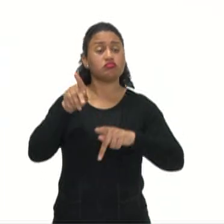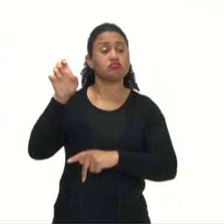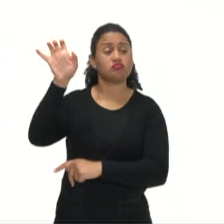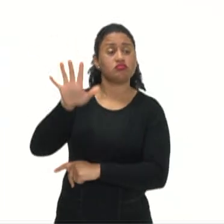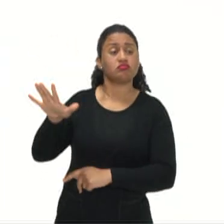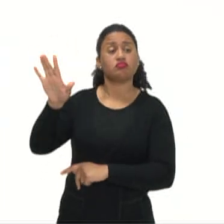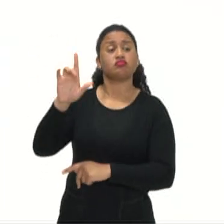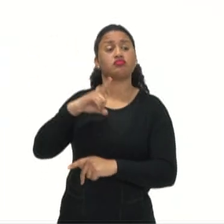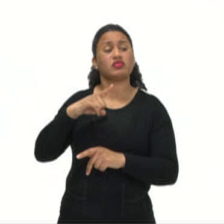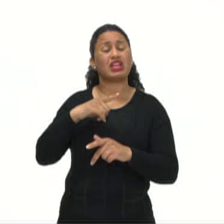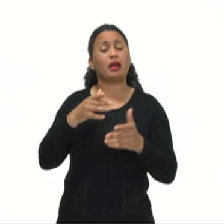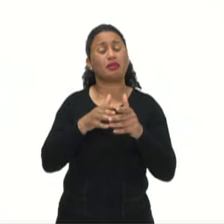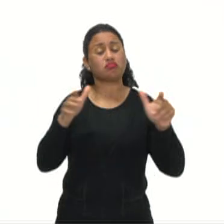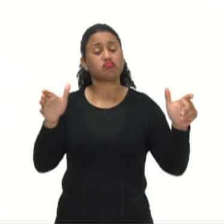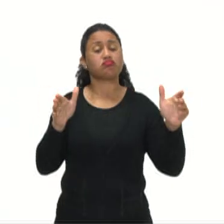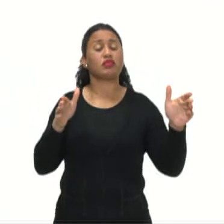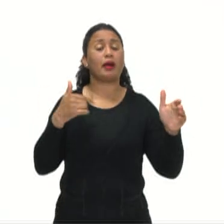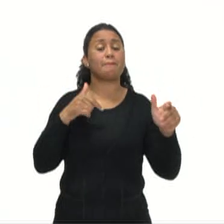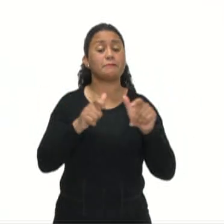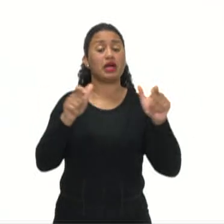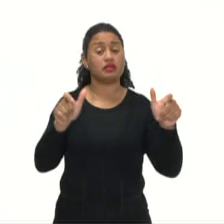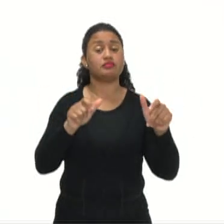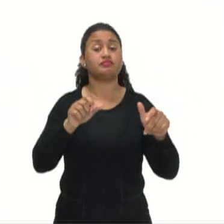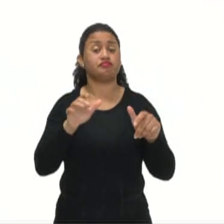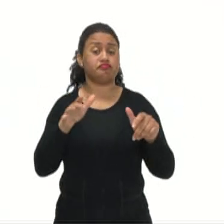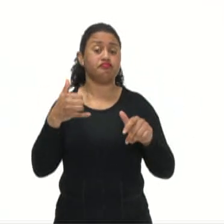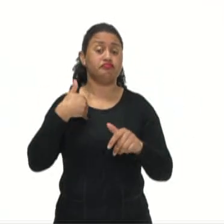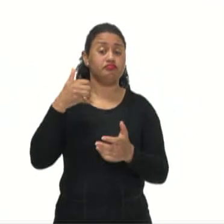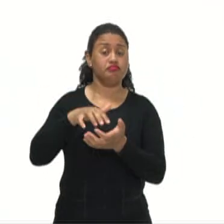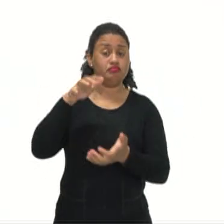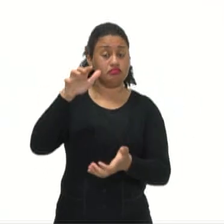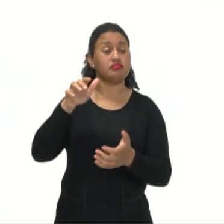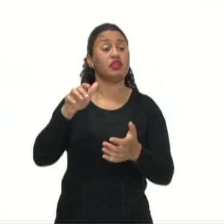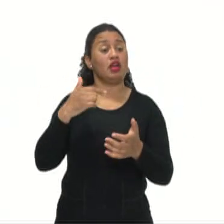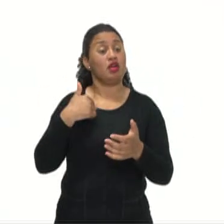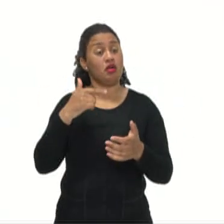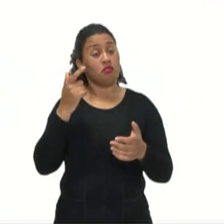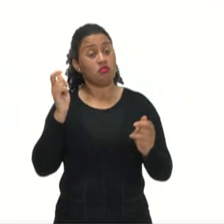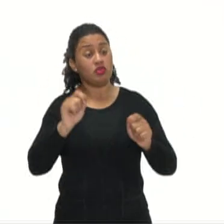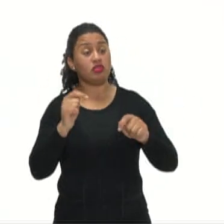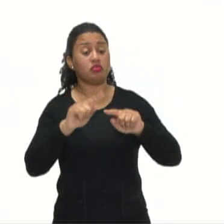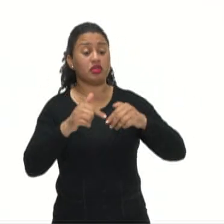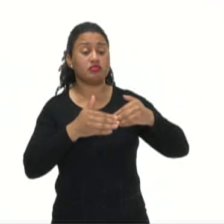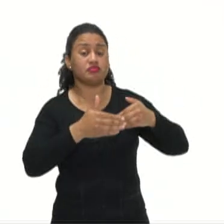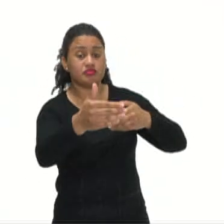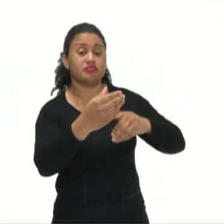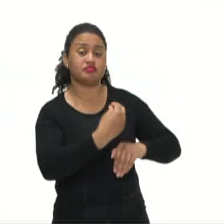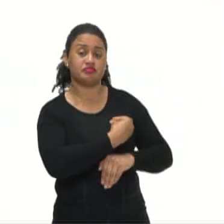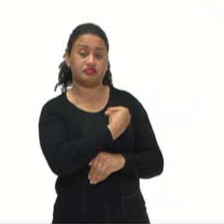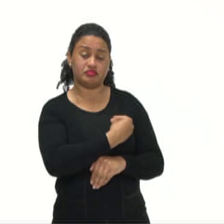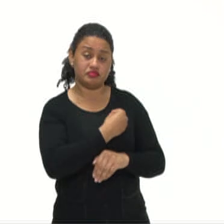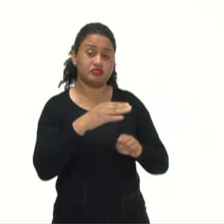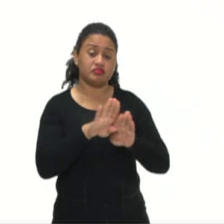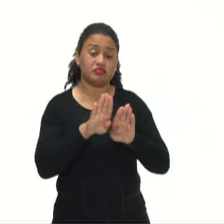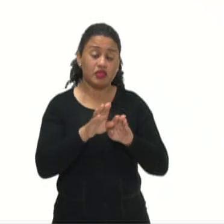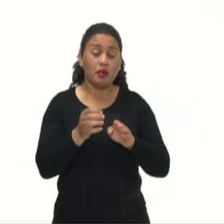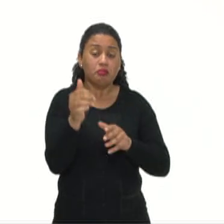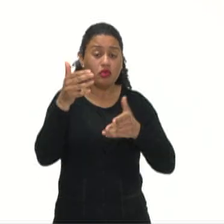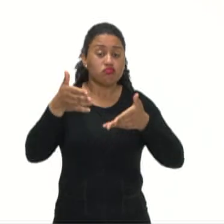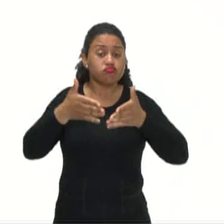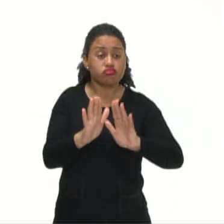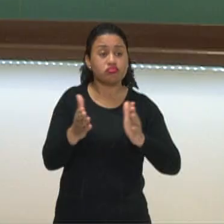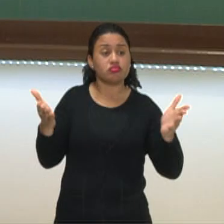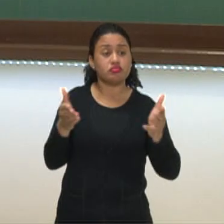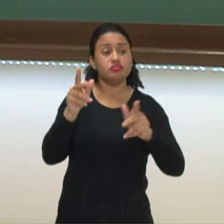europeia encontra-se envelhecida, fato explicado pela alta expectativa de vida e a baixa natalidade da sua